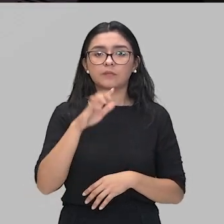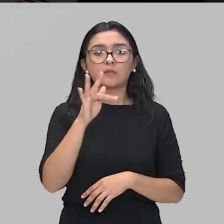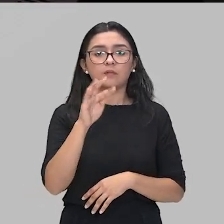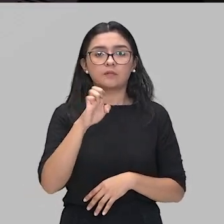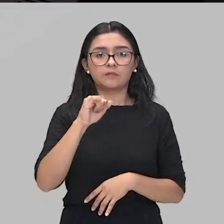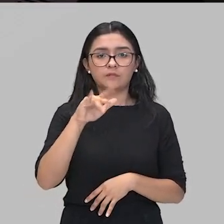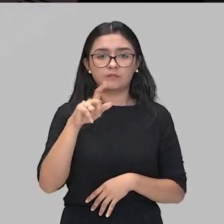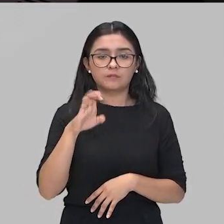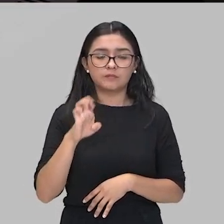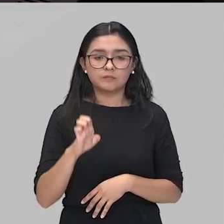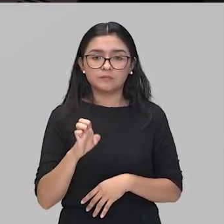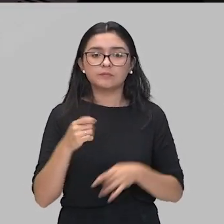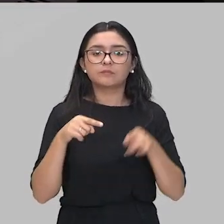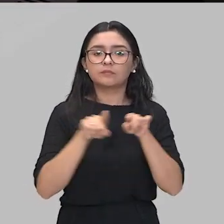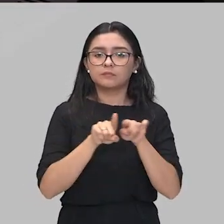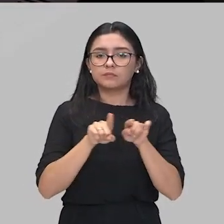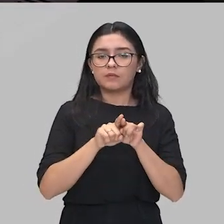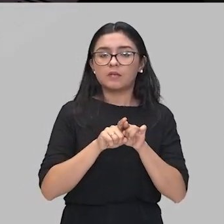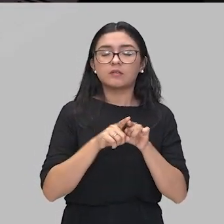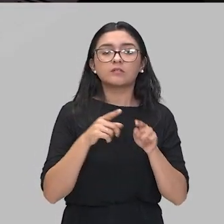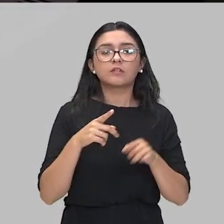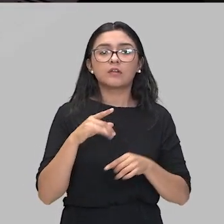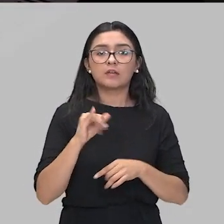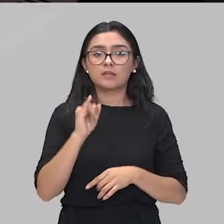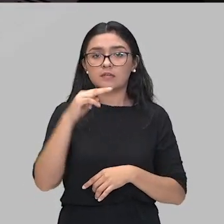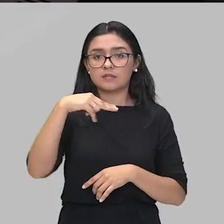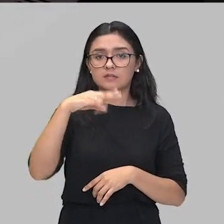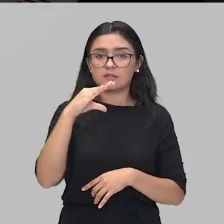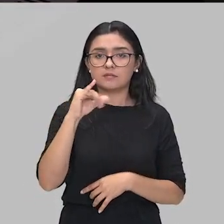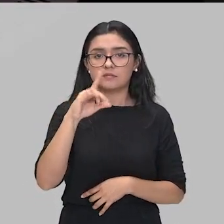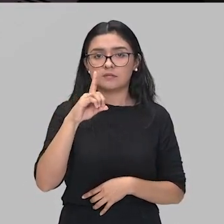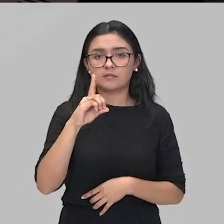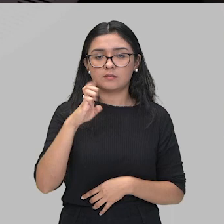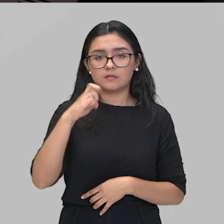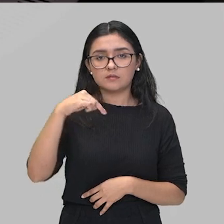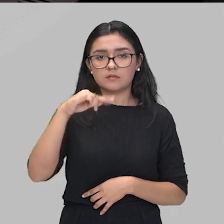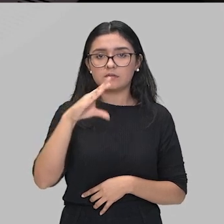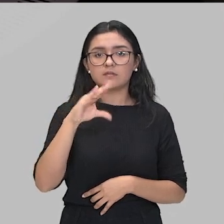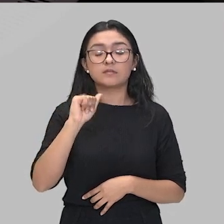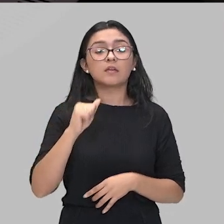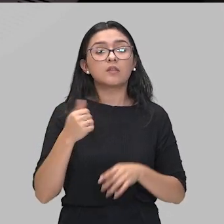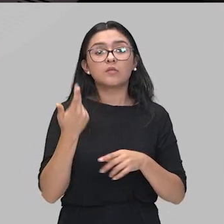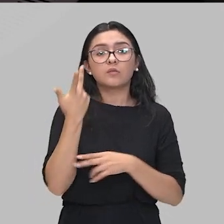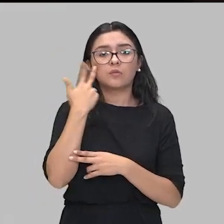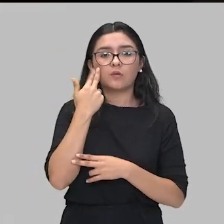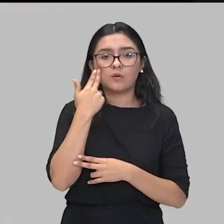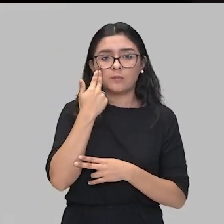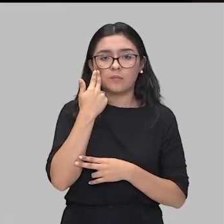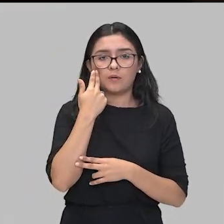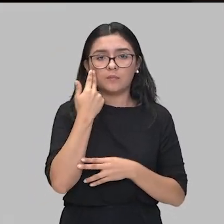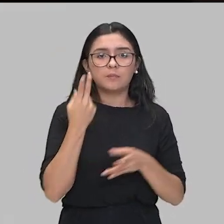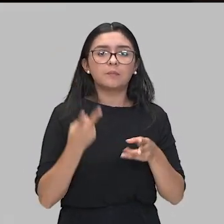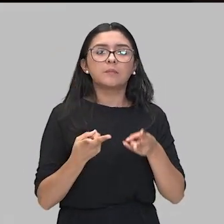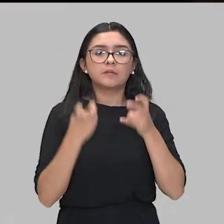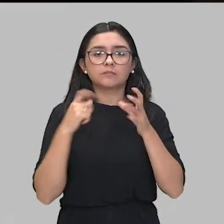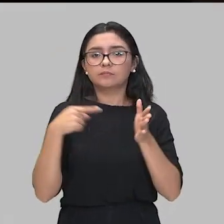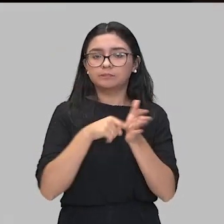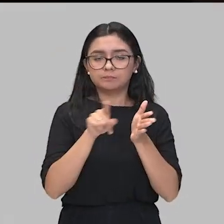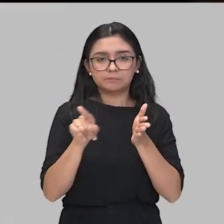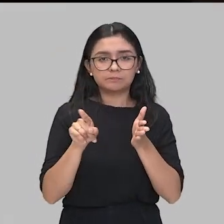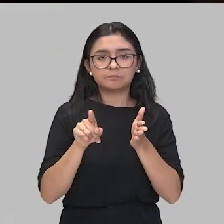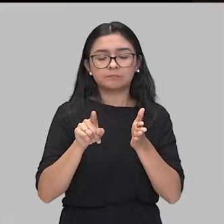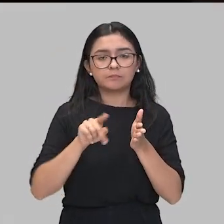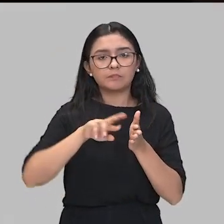em incidência normal e o feixe refratado não é desviado pelo acrílico.